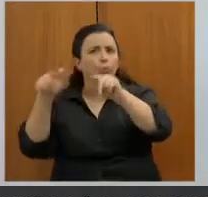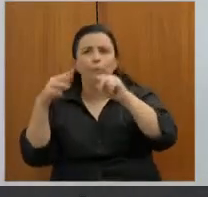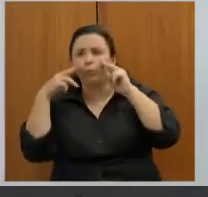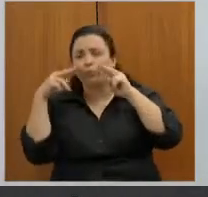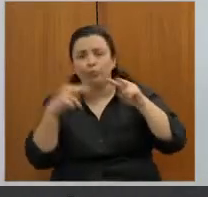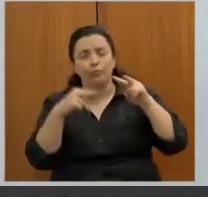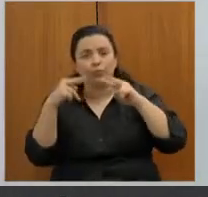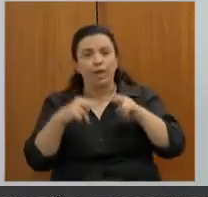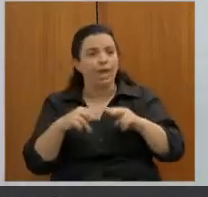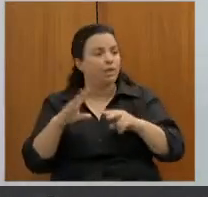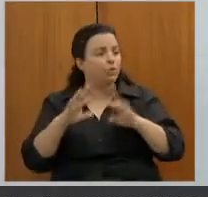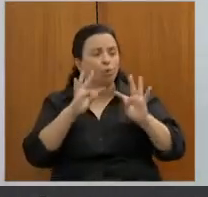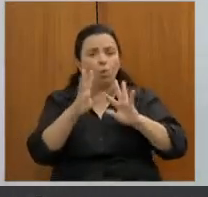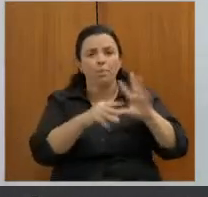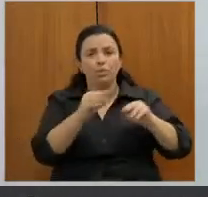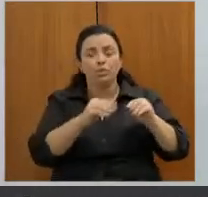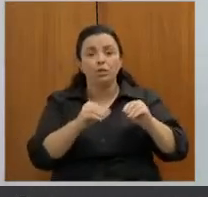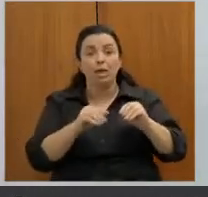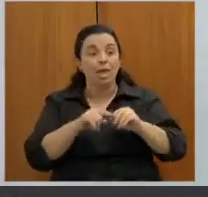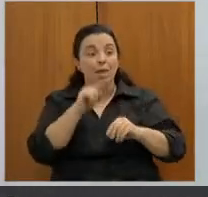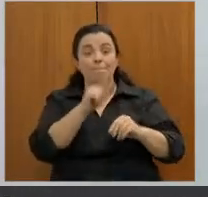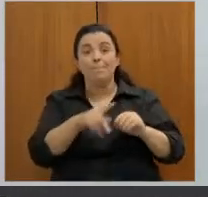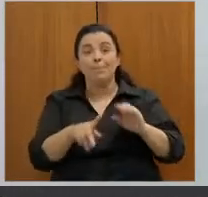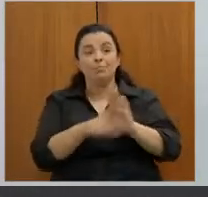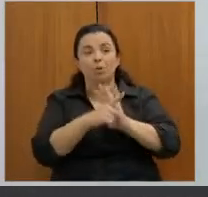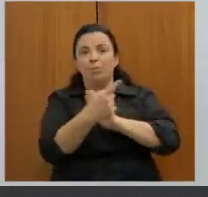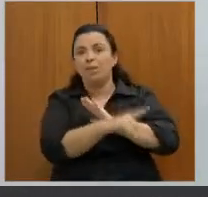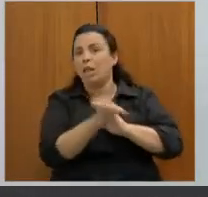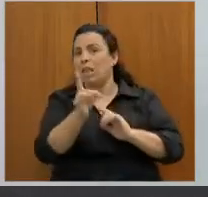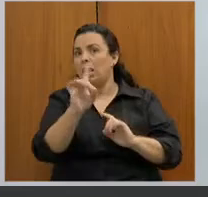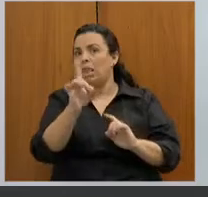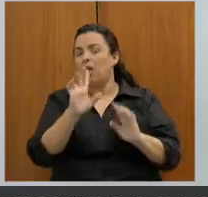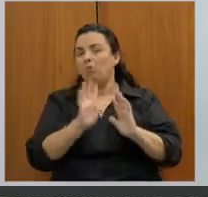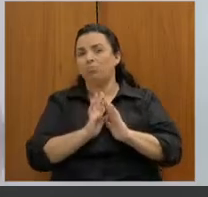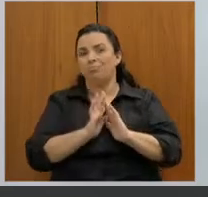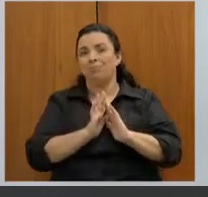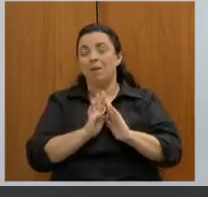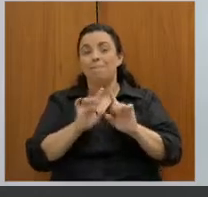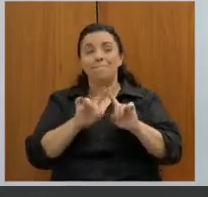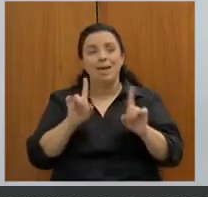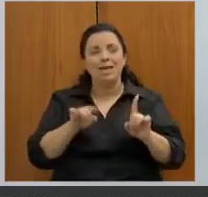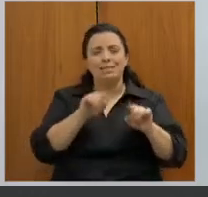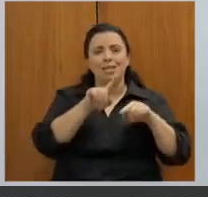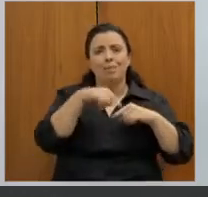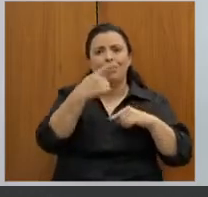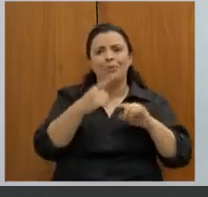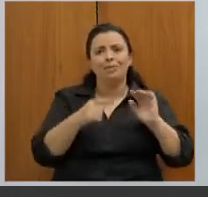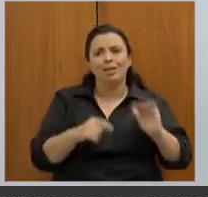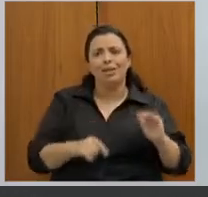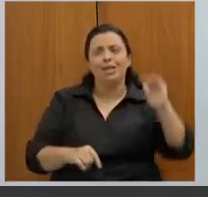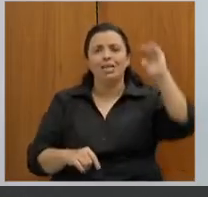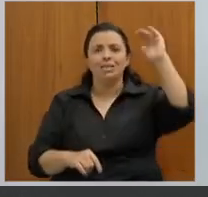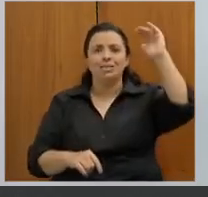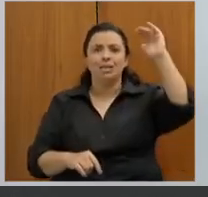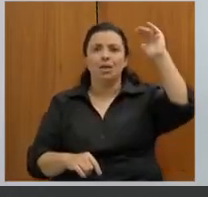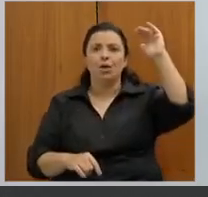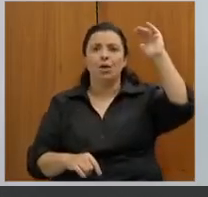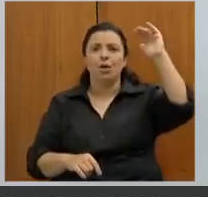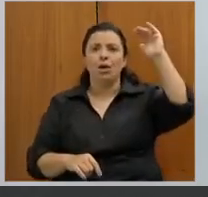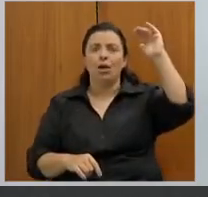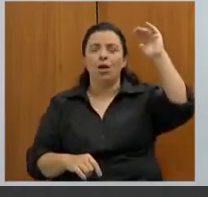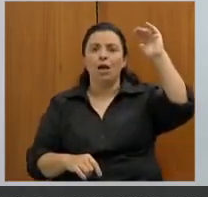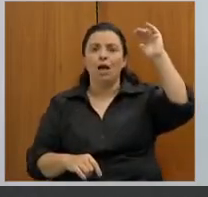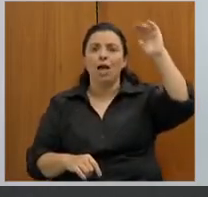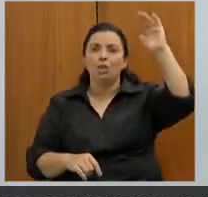menos dele e aí quando ele cresce ele sai né ele sai mostrando isso